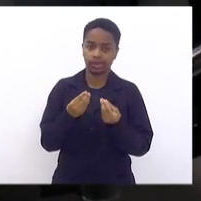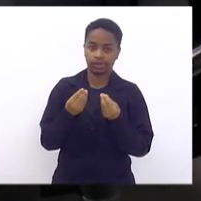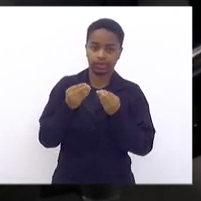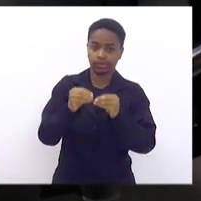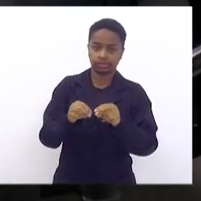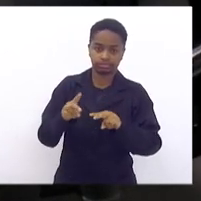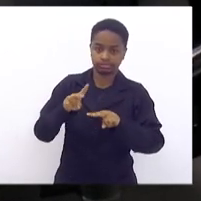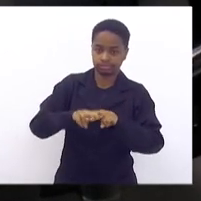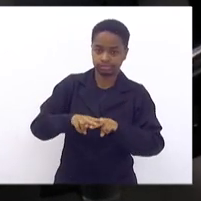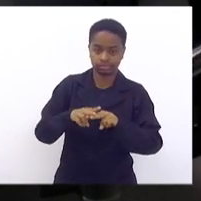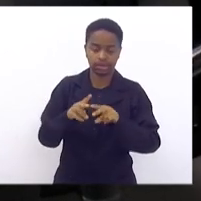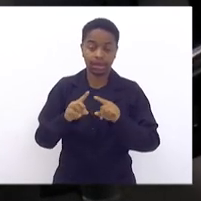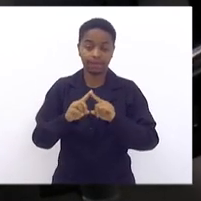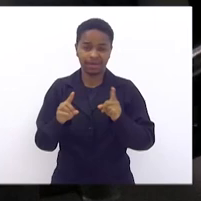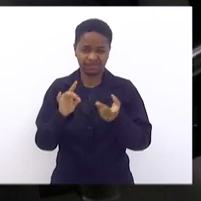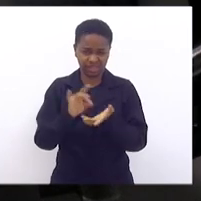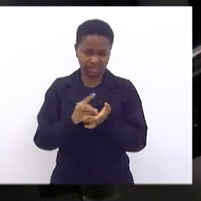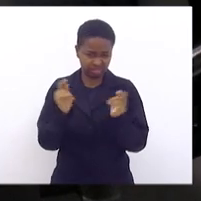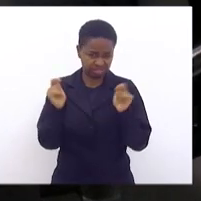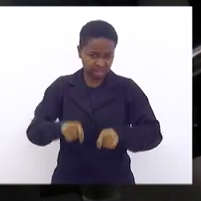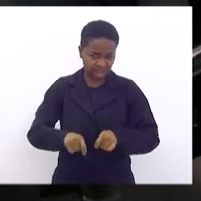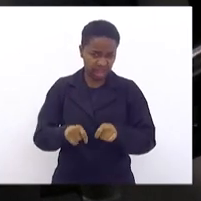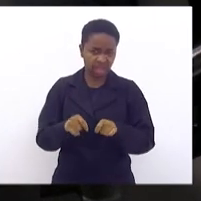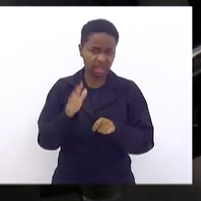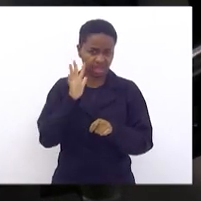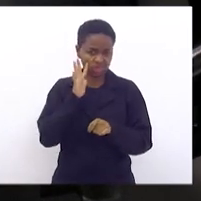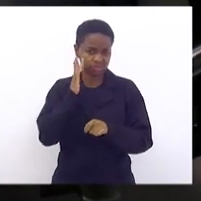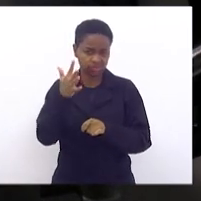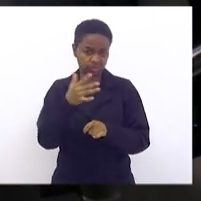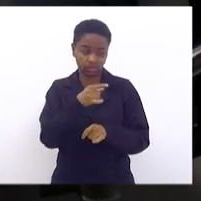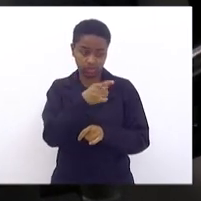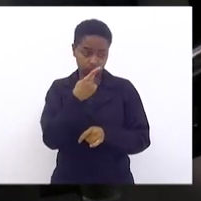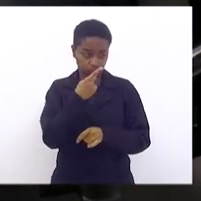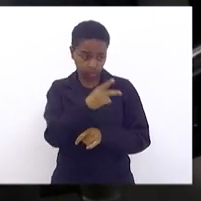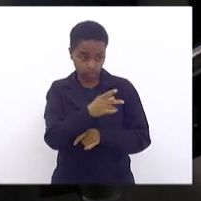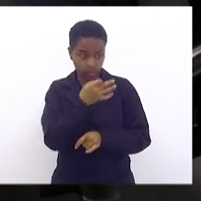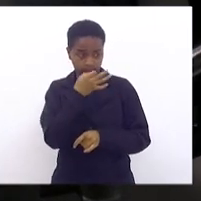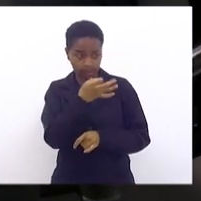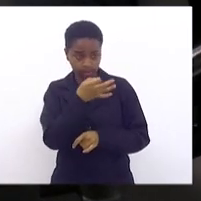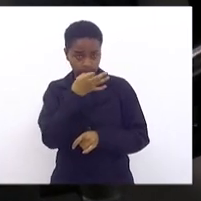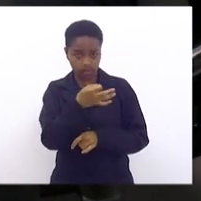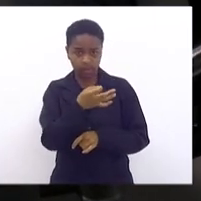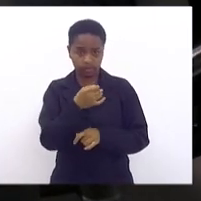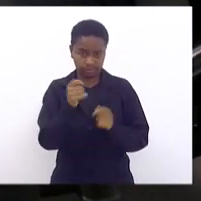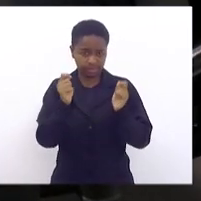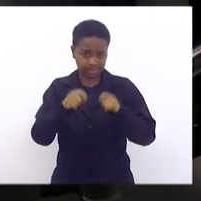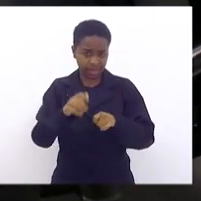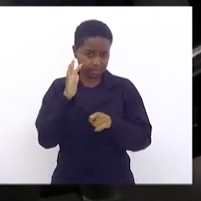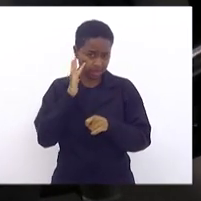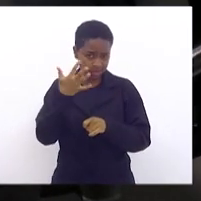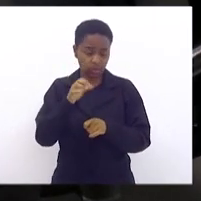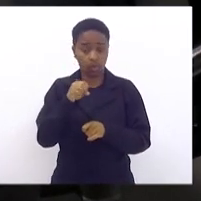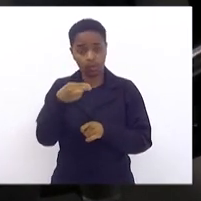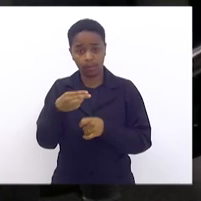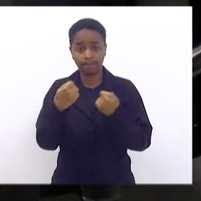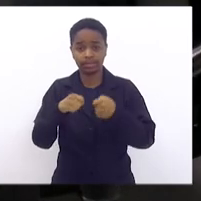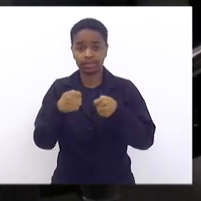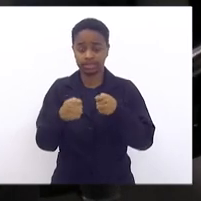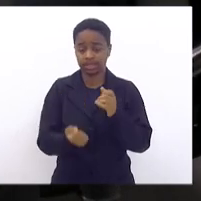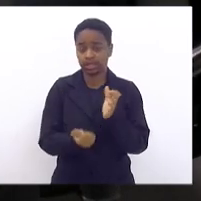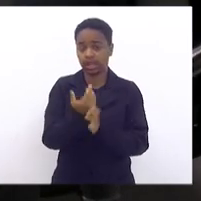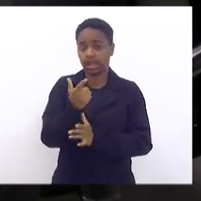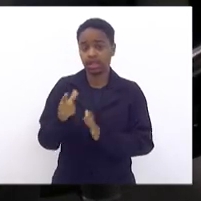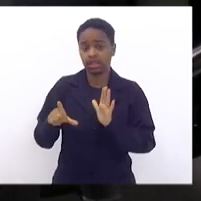enfim, se isso seria suficiente na sua opinião, ou se a gente deveria avançar para uma legislação